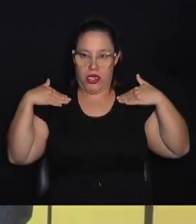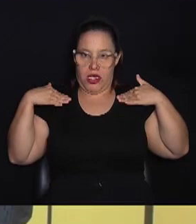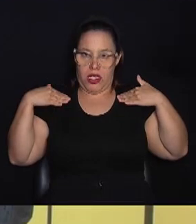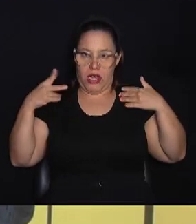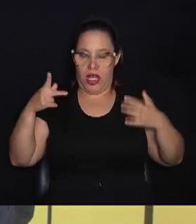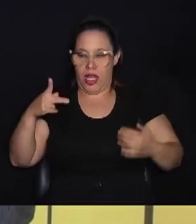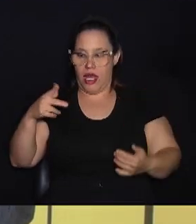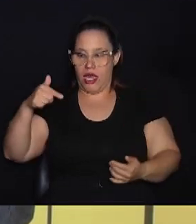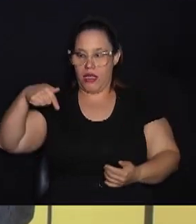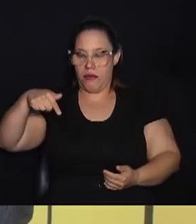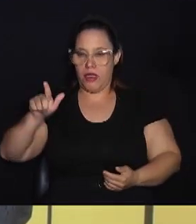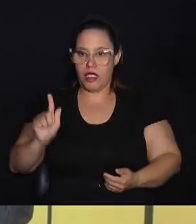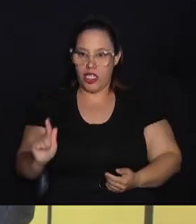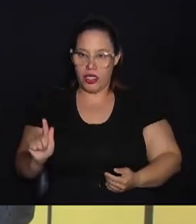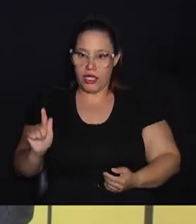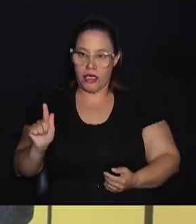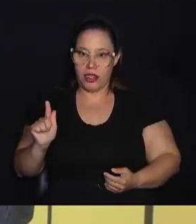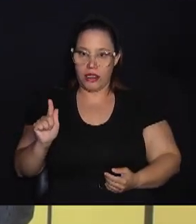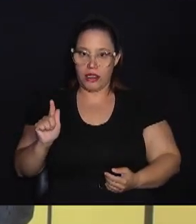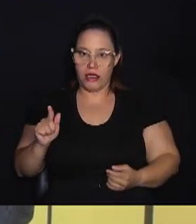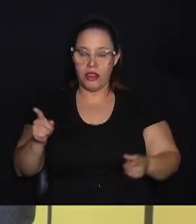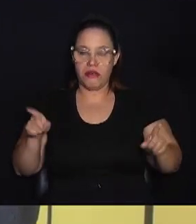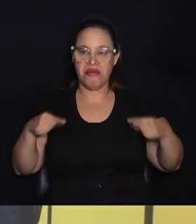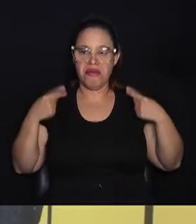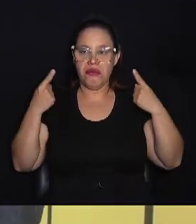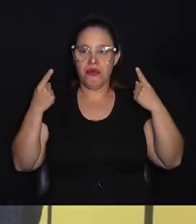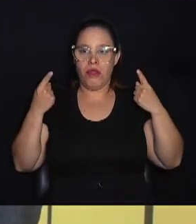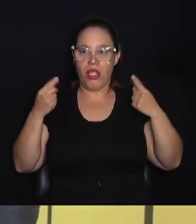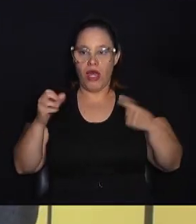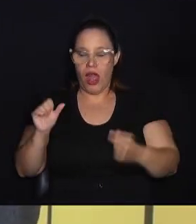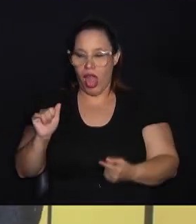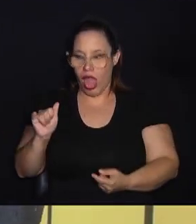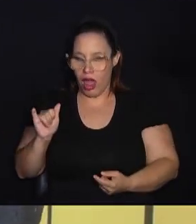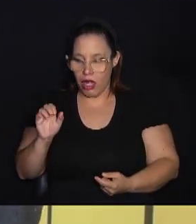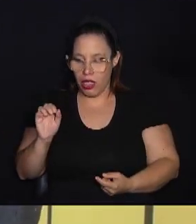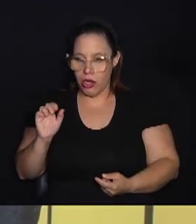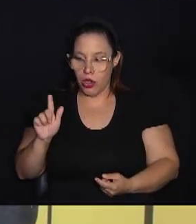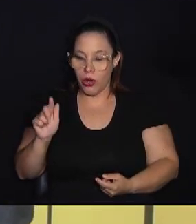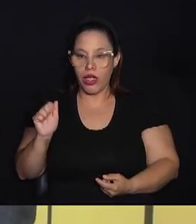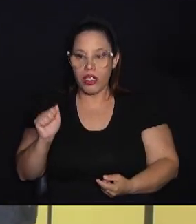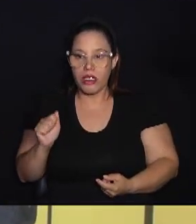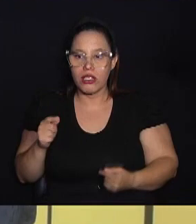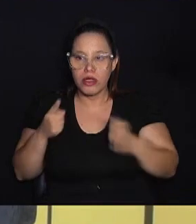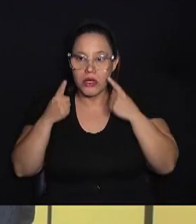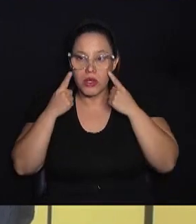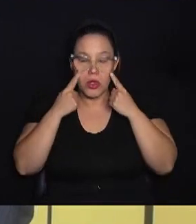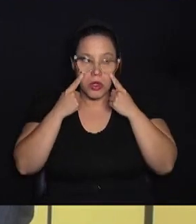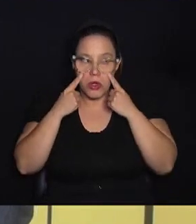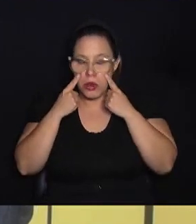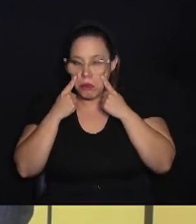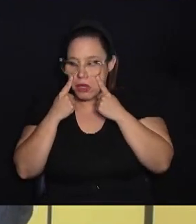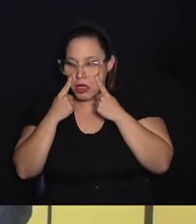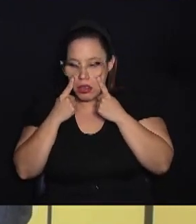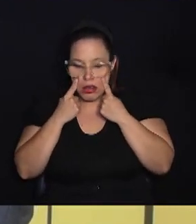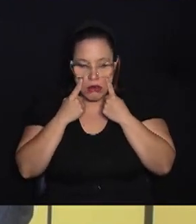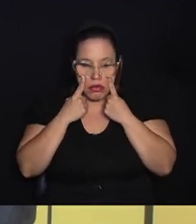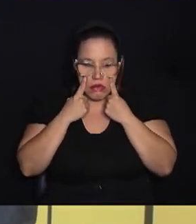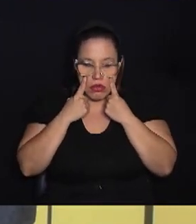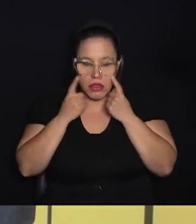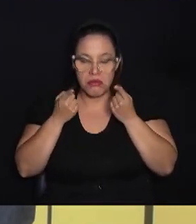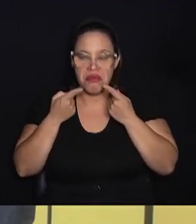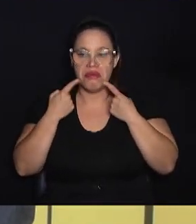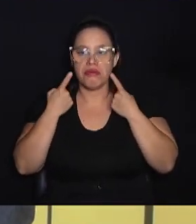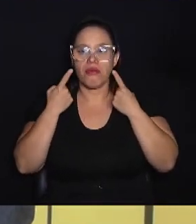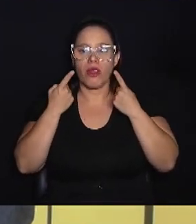postura de joga com respiração então a gente observar a respiração e e colocar a nossa respiração num